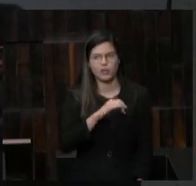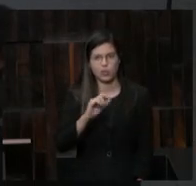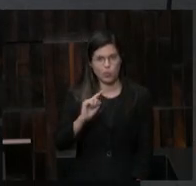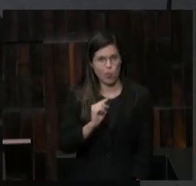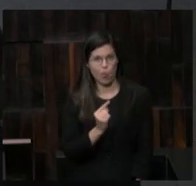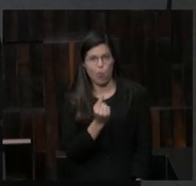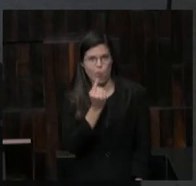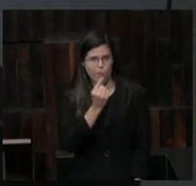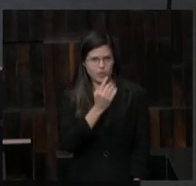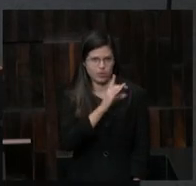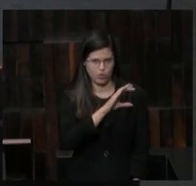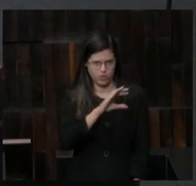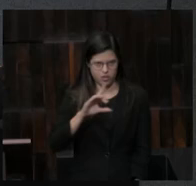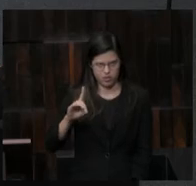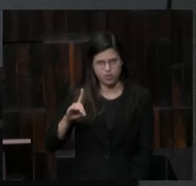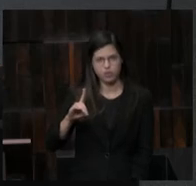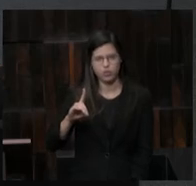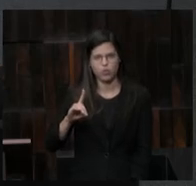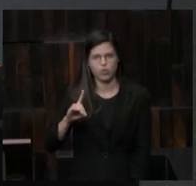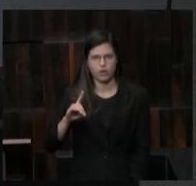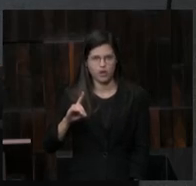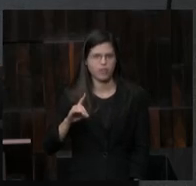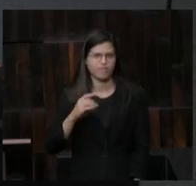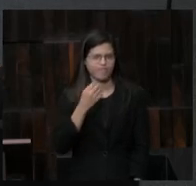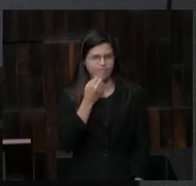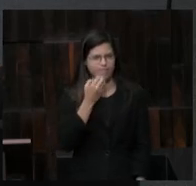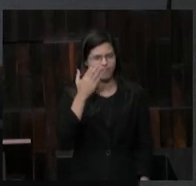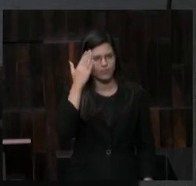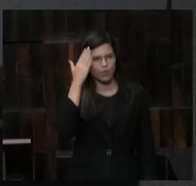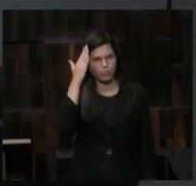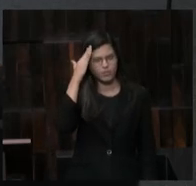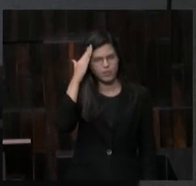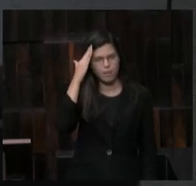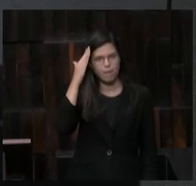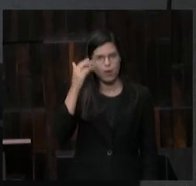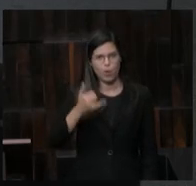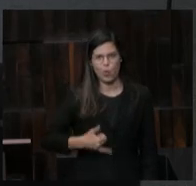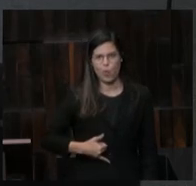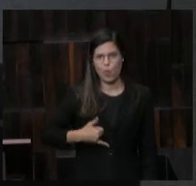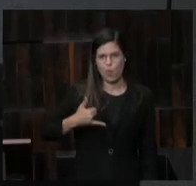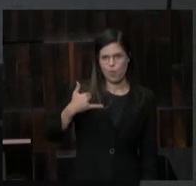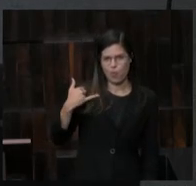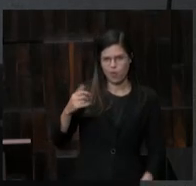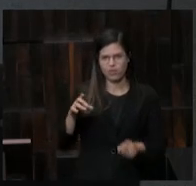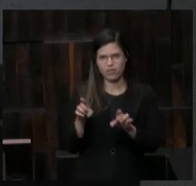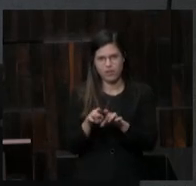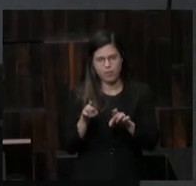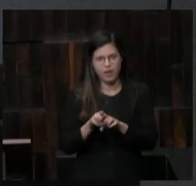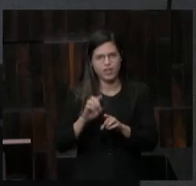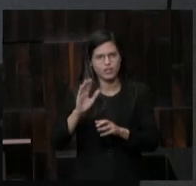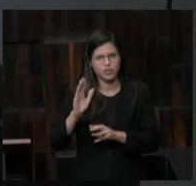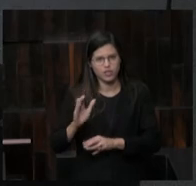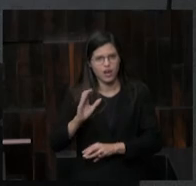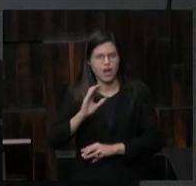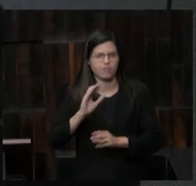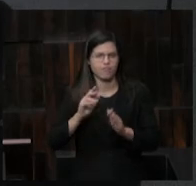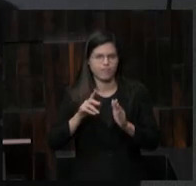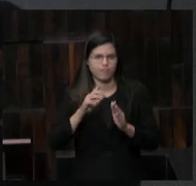das coordenadoras. Que bom saber, né? Eu, com muito orgulho, fui catequista durante muito tempo.